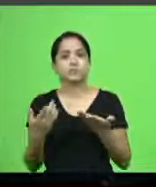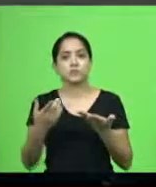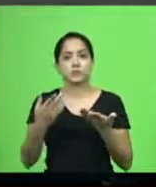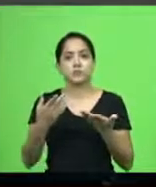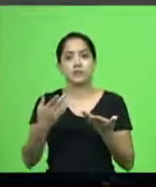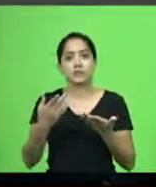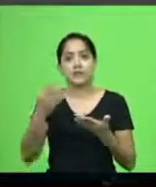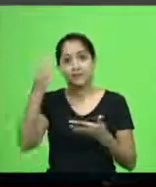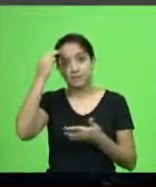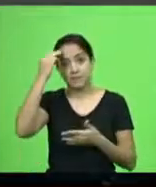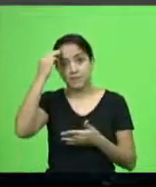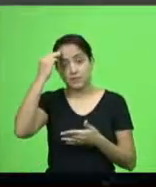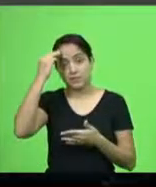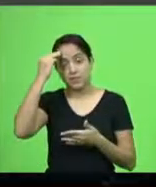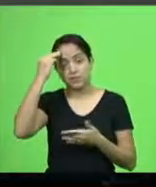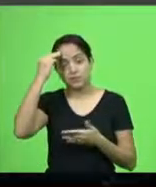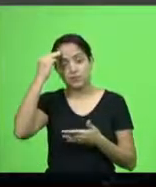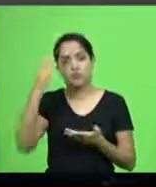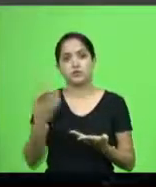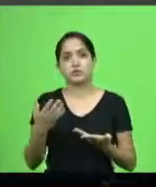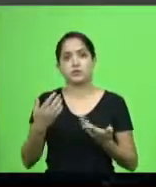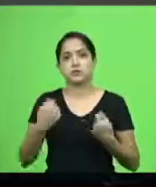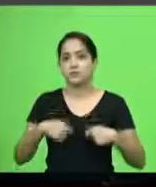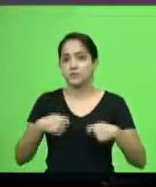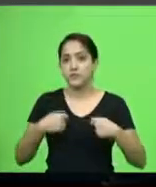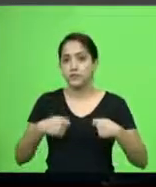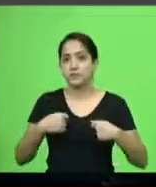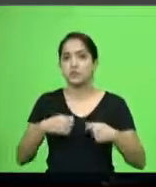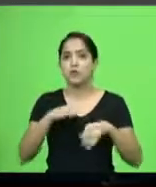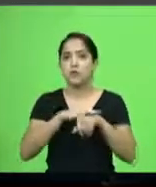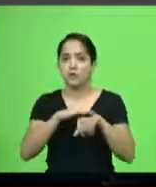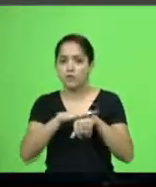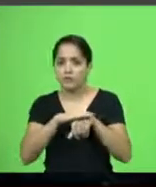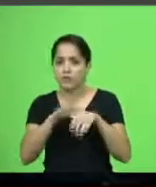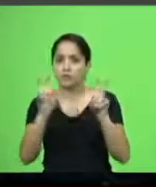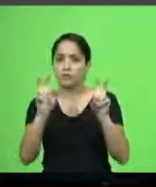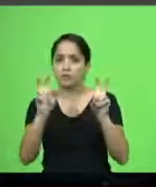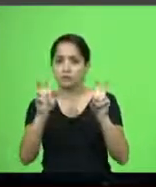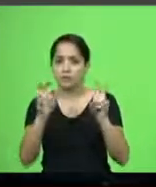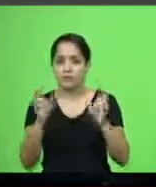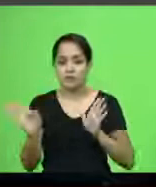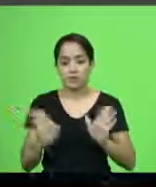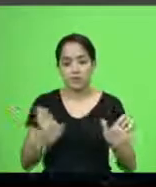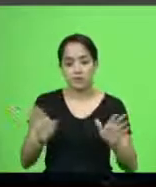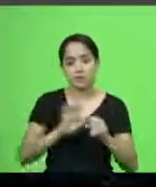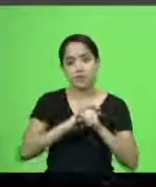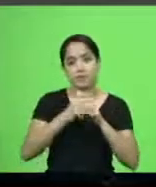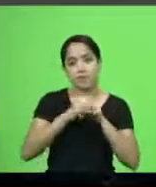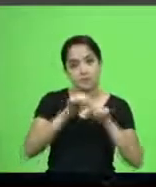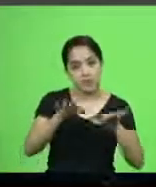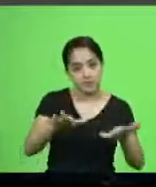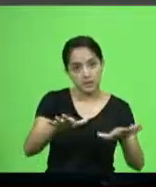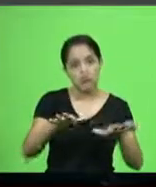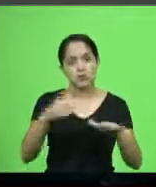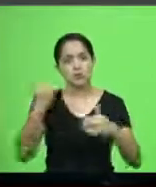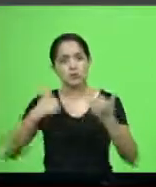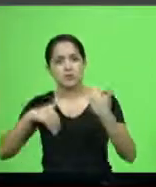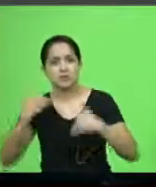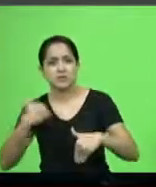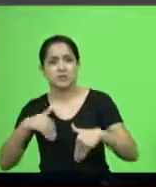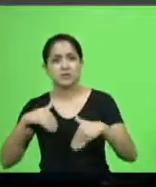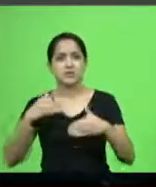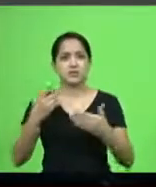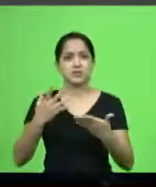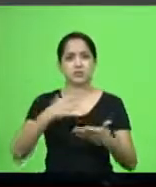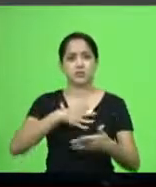depois de toda essa pandemia, a gente foi tão necessário conversar sobre essas questões do suicídio, automutilação, violência contra as